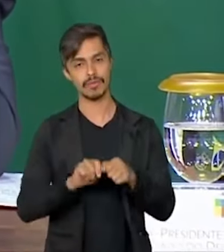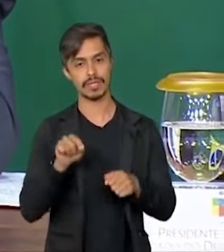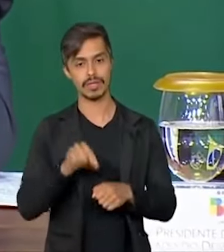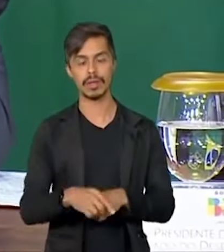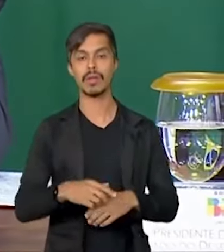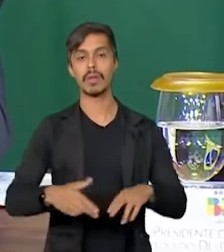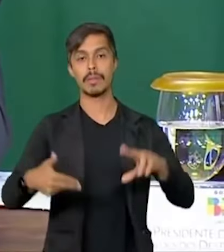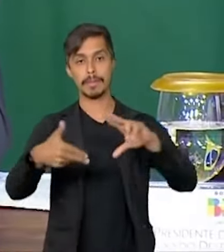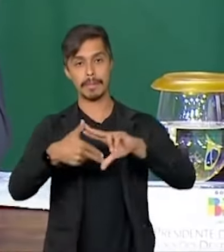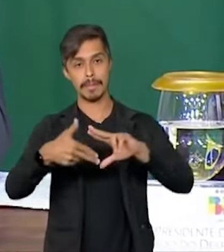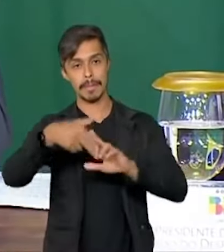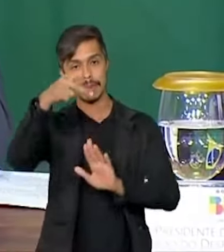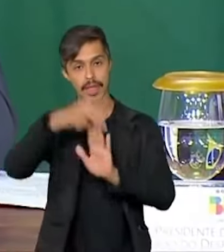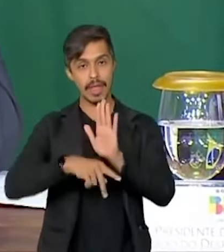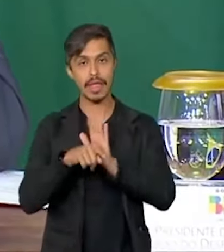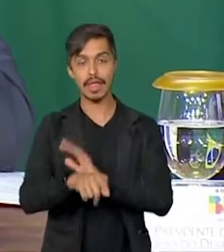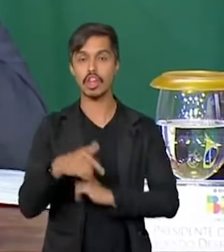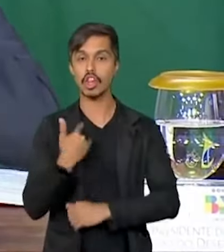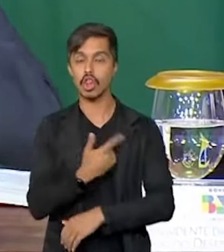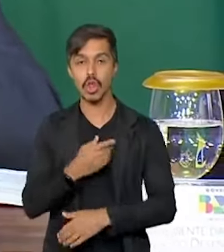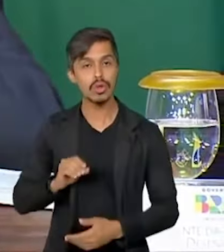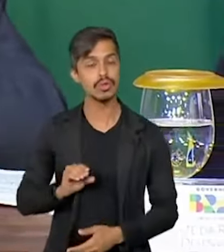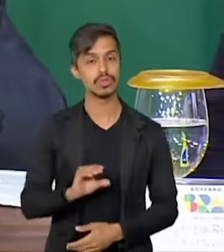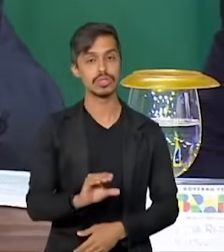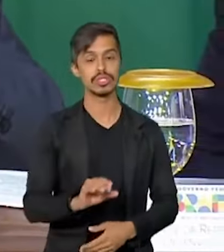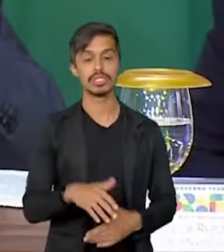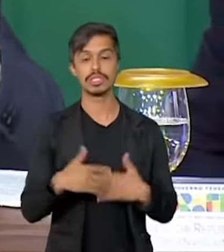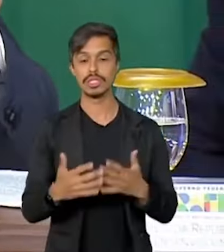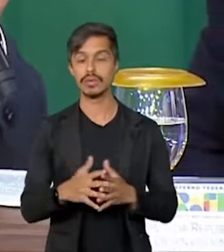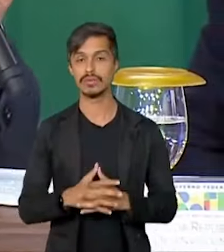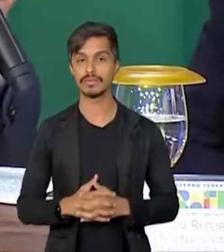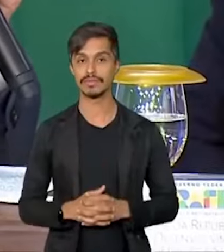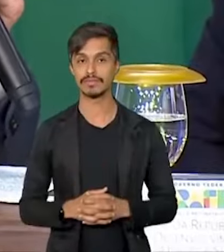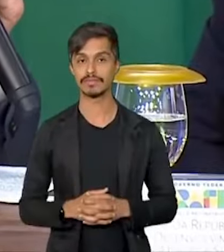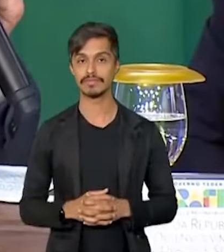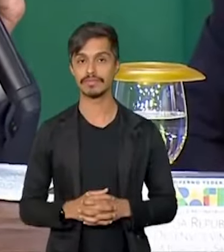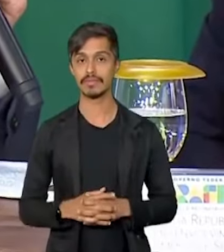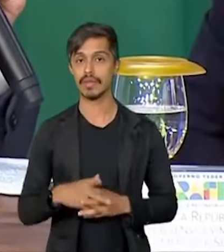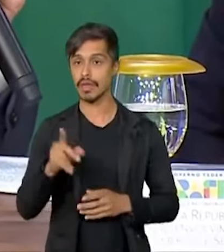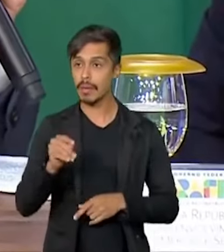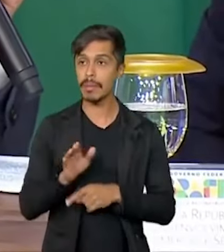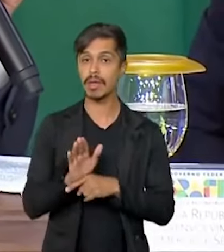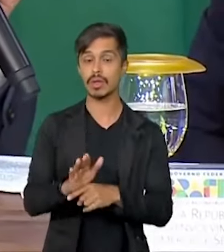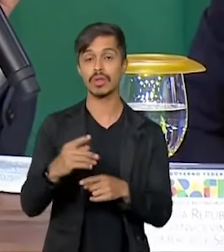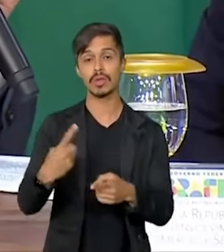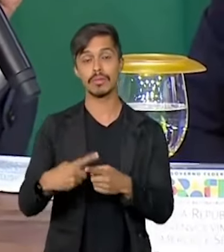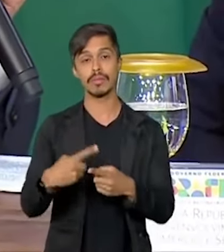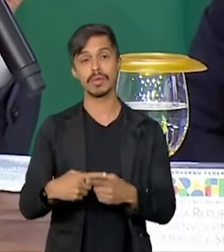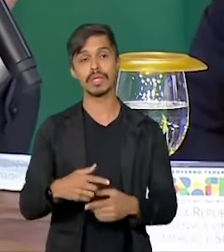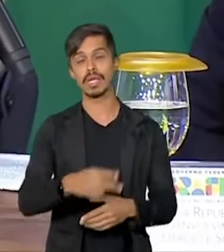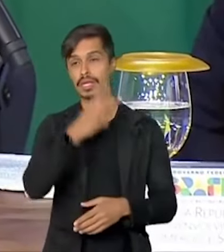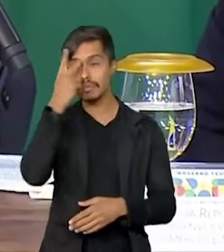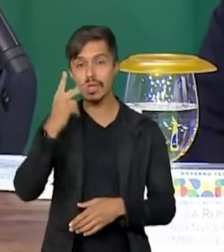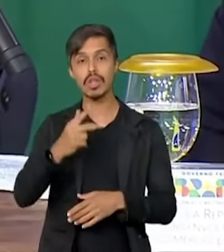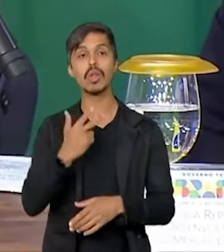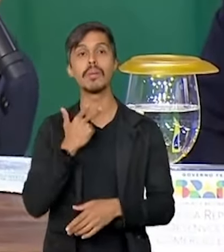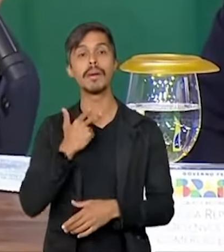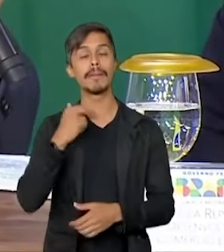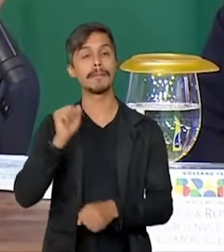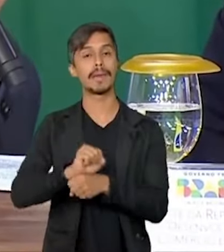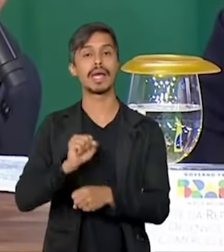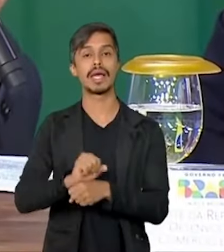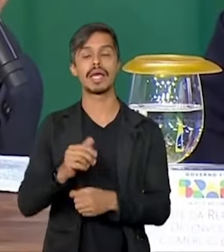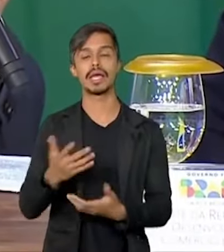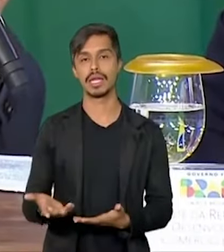pé de meia nós colocamos praticamente, é uma ajuda para o cara não parar de estudar. É R$ 200 por